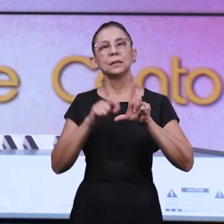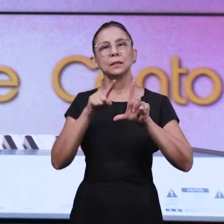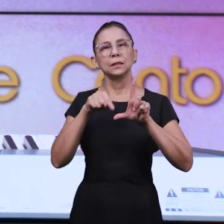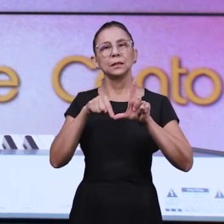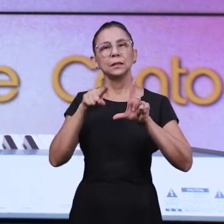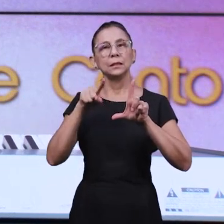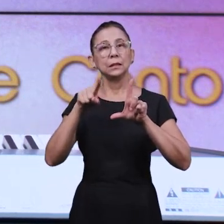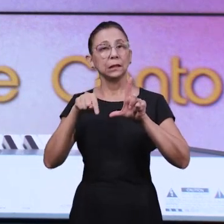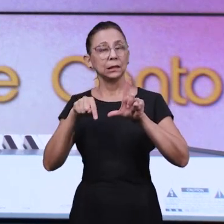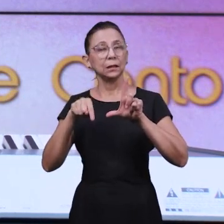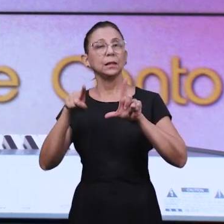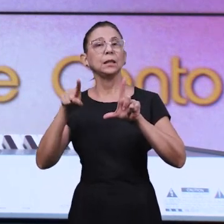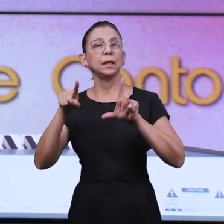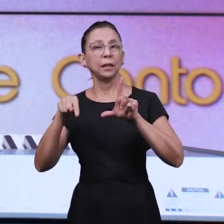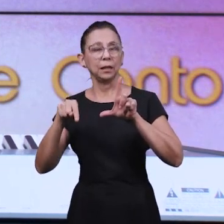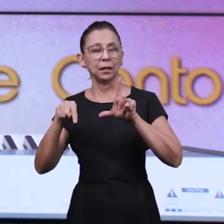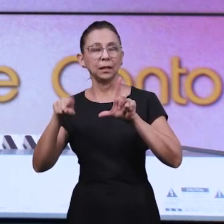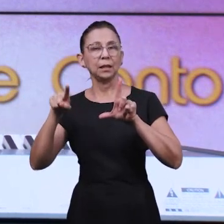Inspirou.